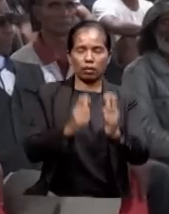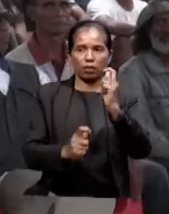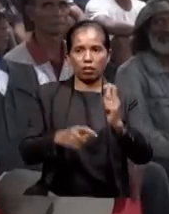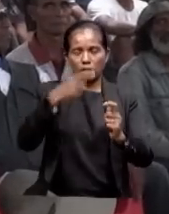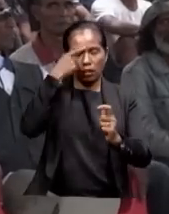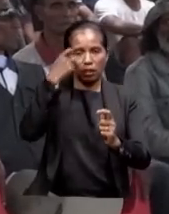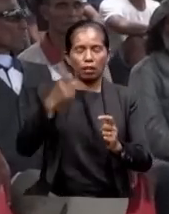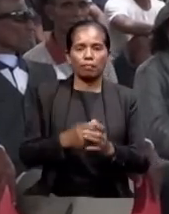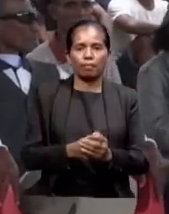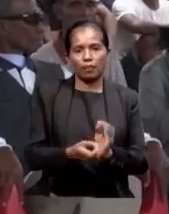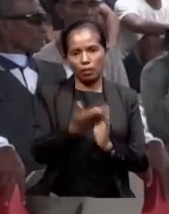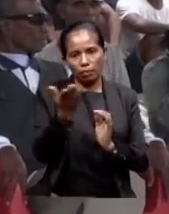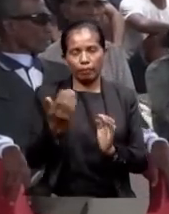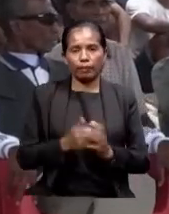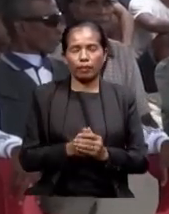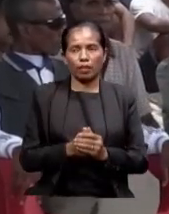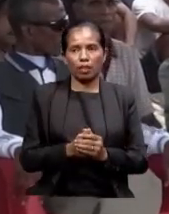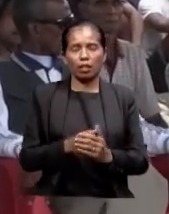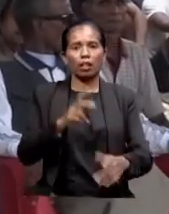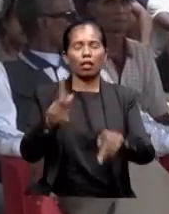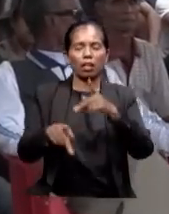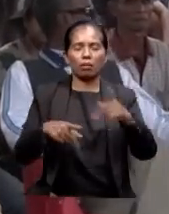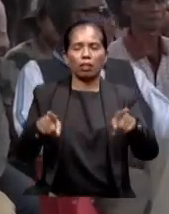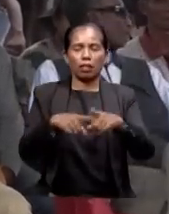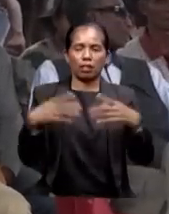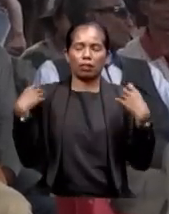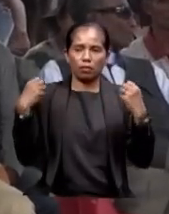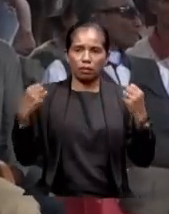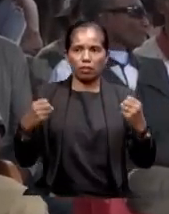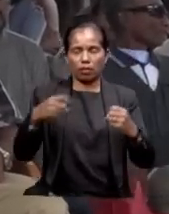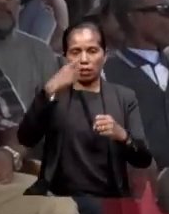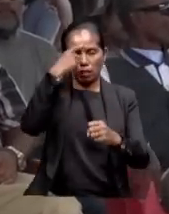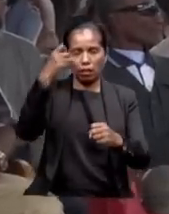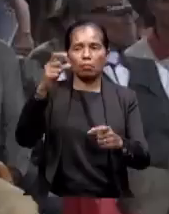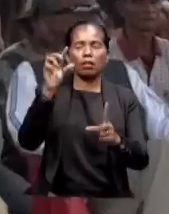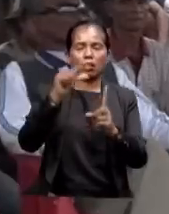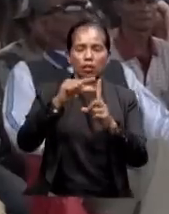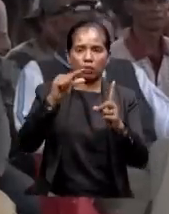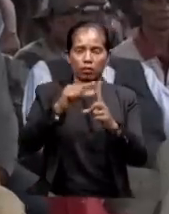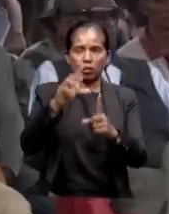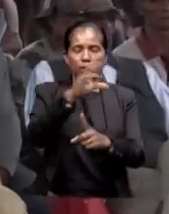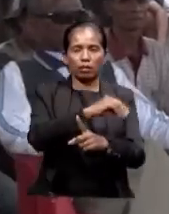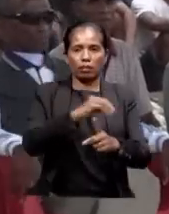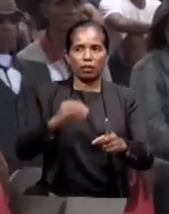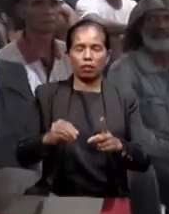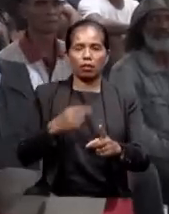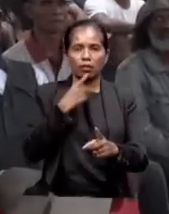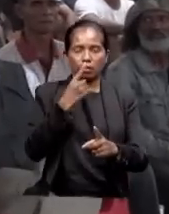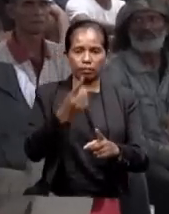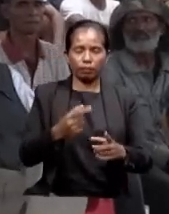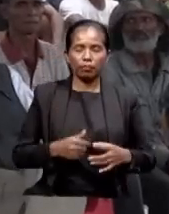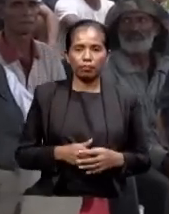Camarada Sira, povo só em energia, tambal e a família de ano, resistir e vencer, a reação não